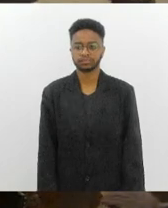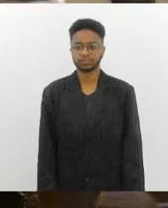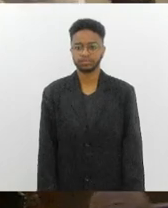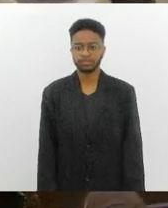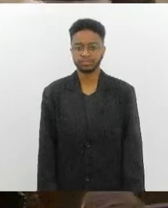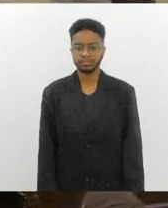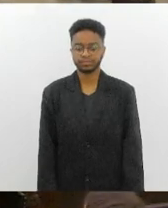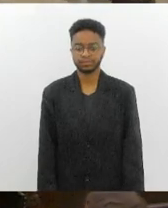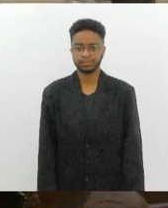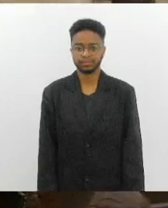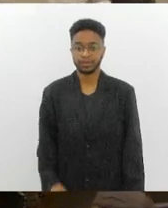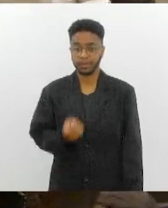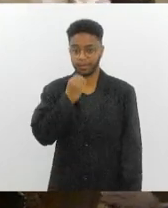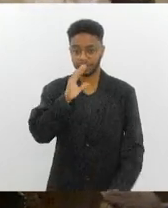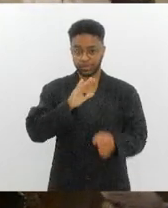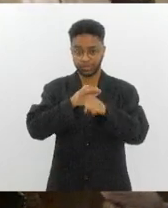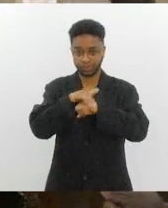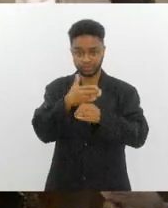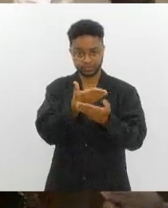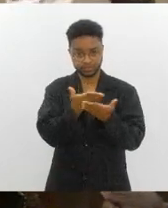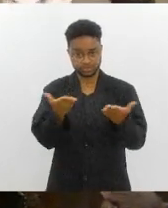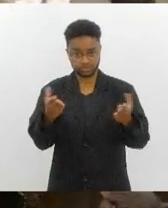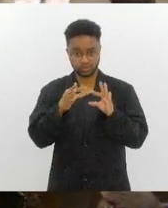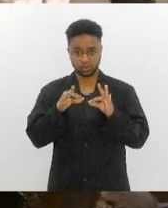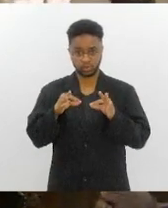Alô, boa noite a todas, a todos.